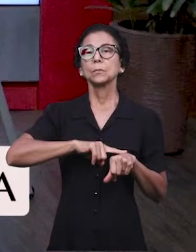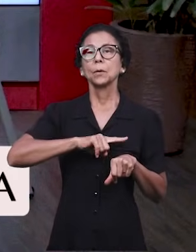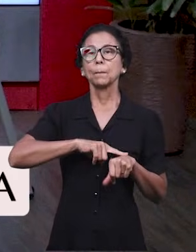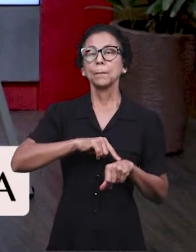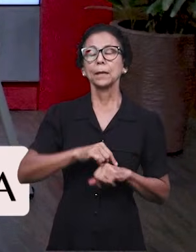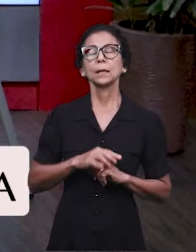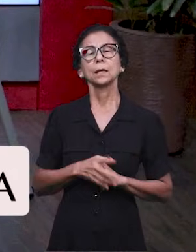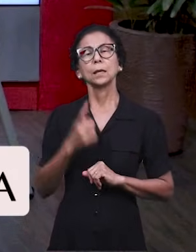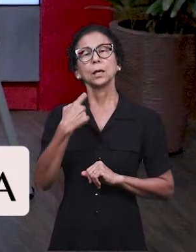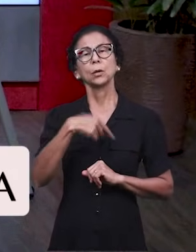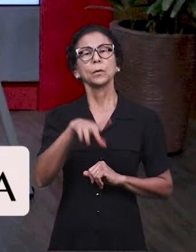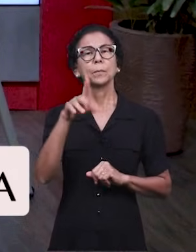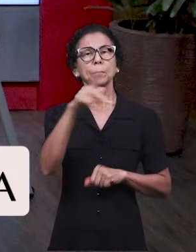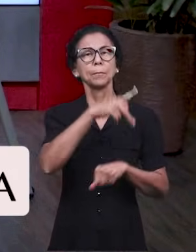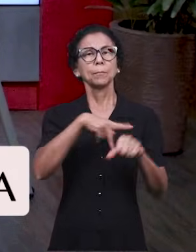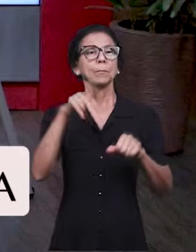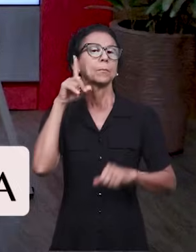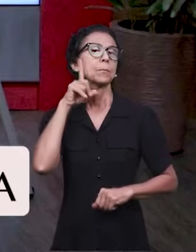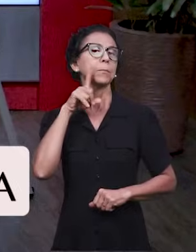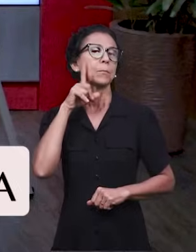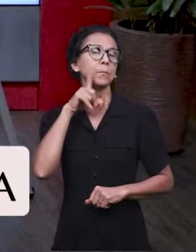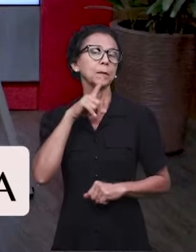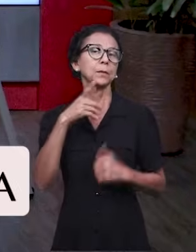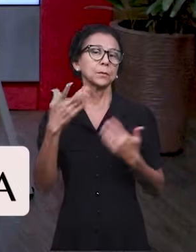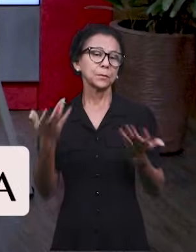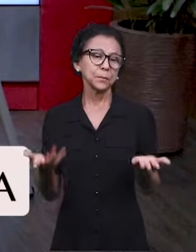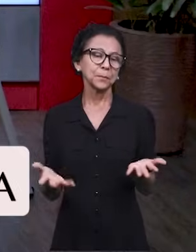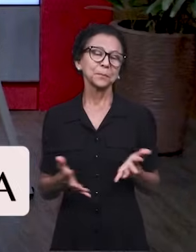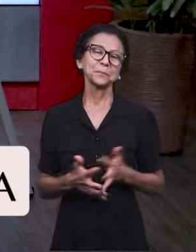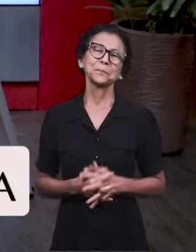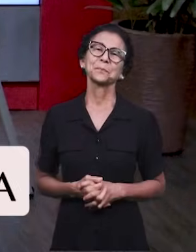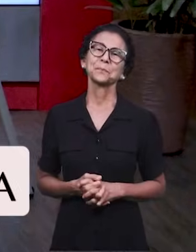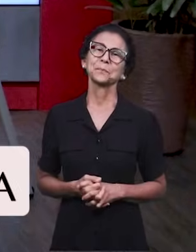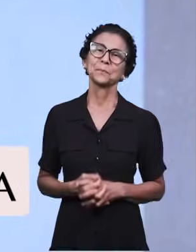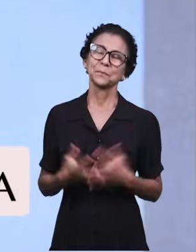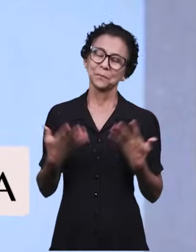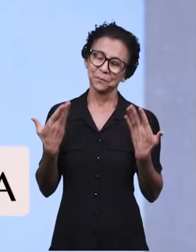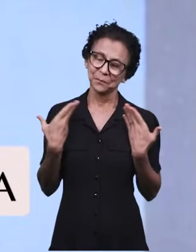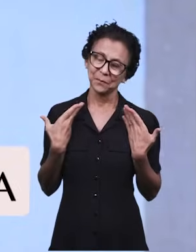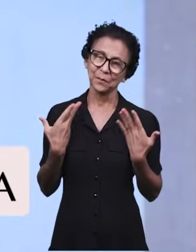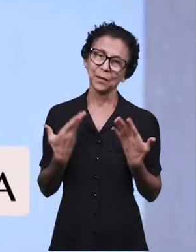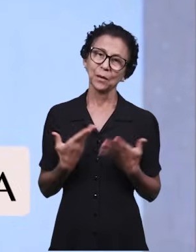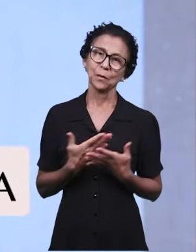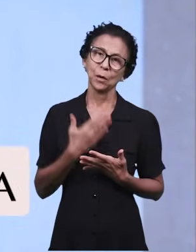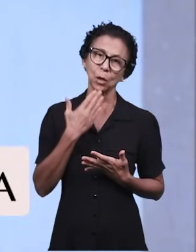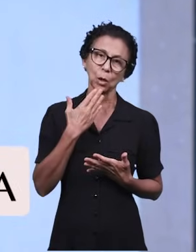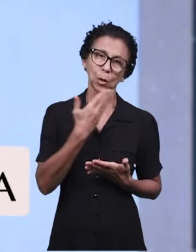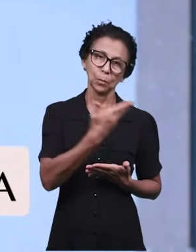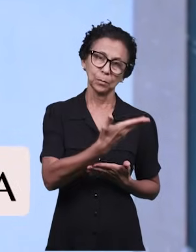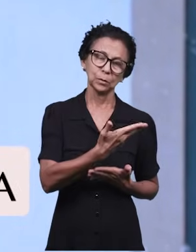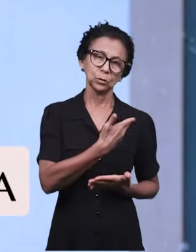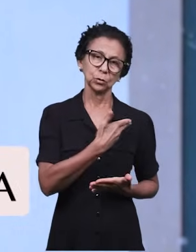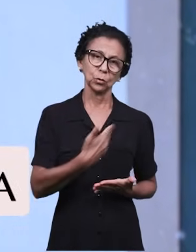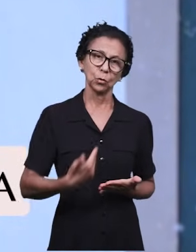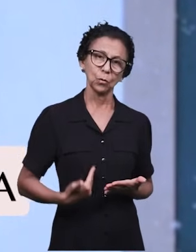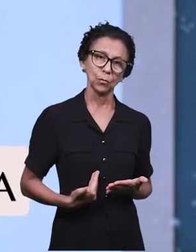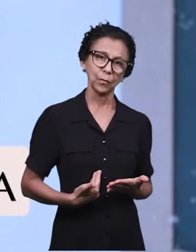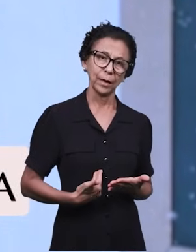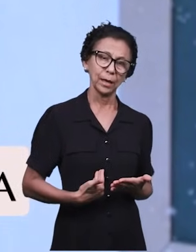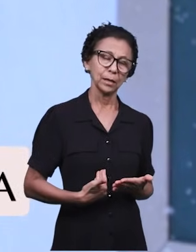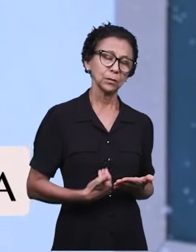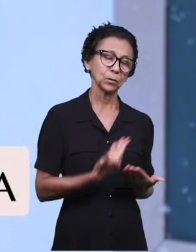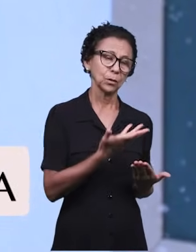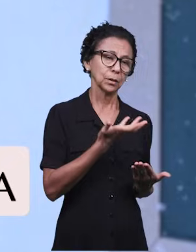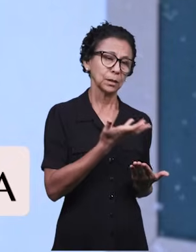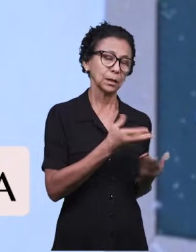nos Estados Unidos. Então, eu solicitei ao meu governo que me transferisse para